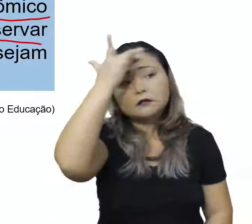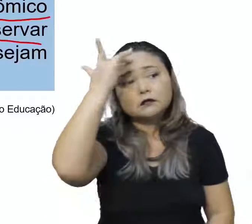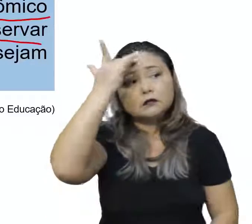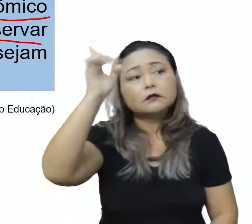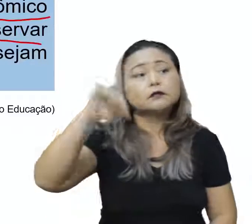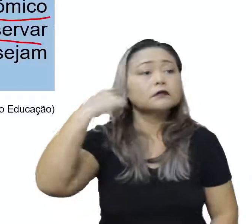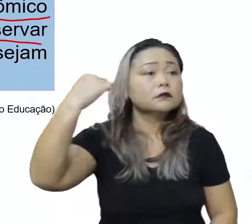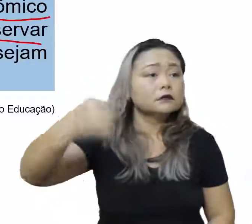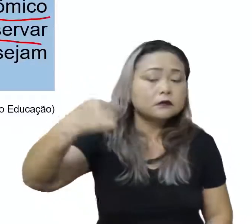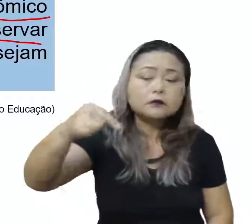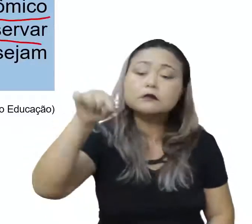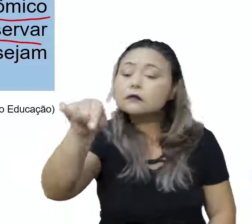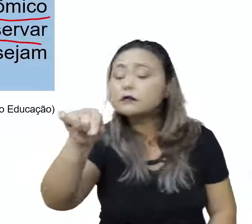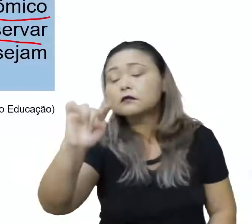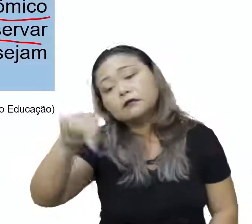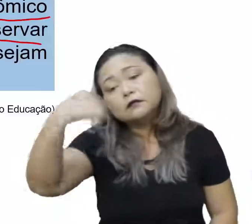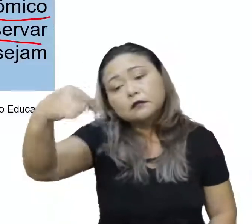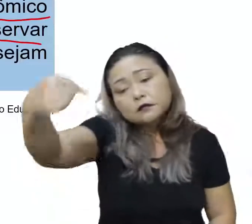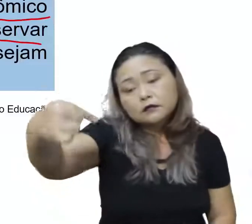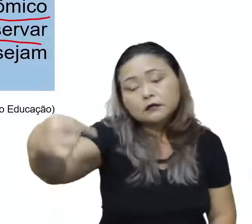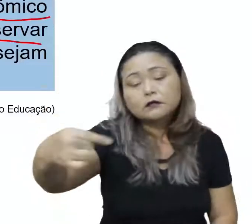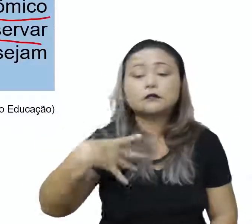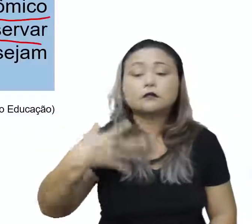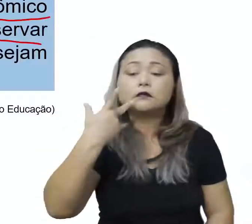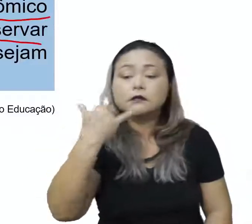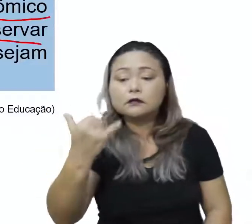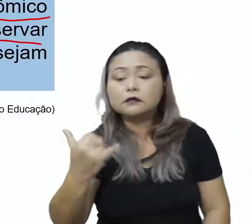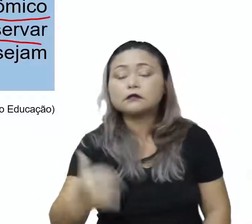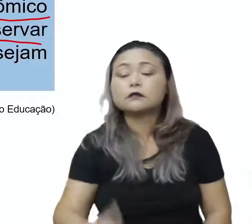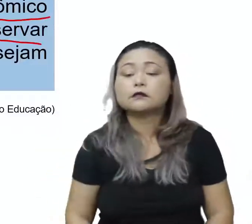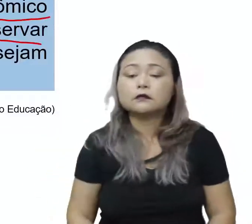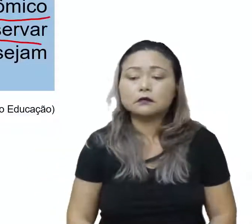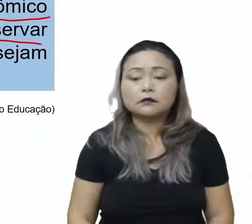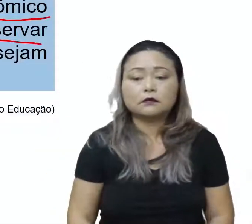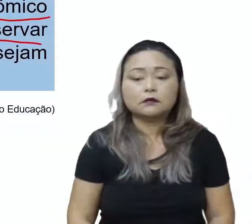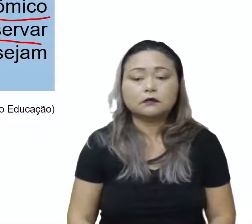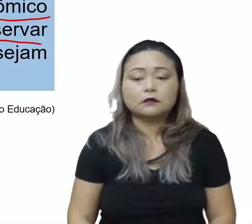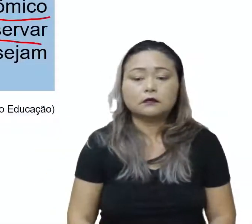depois de mim, depois de você, depois dos seus pais, ok?